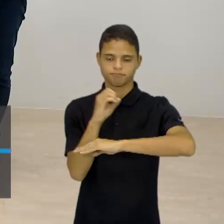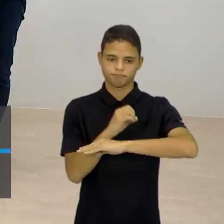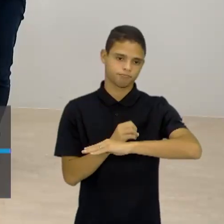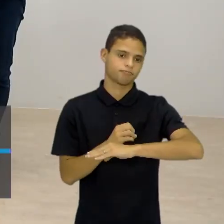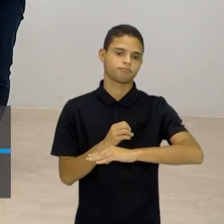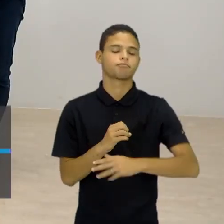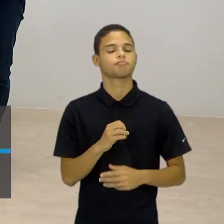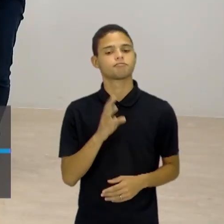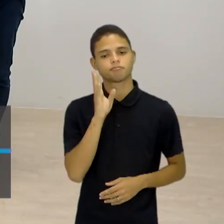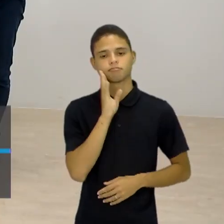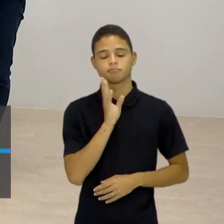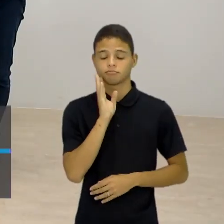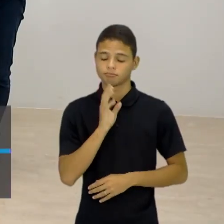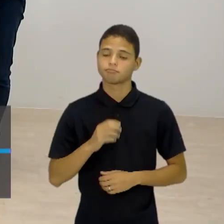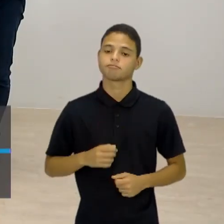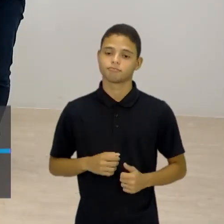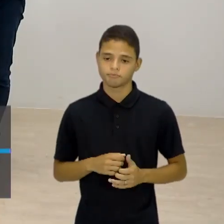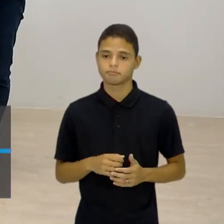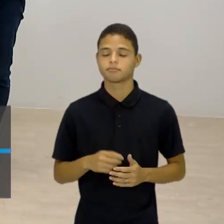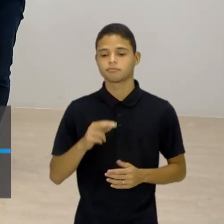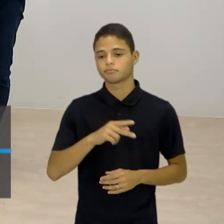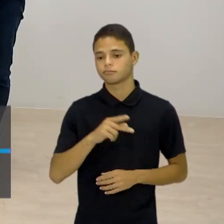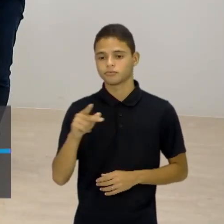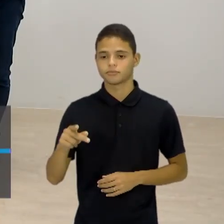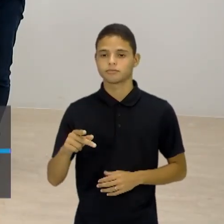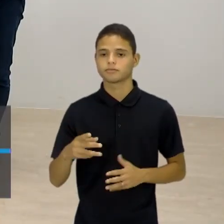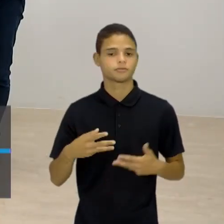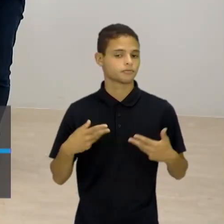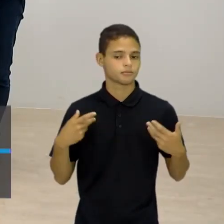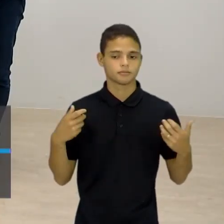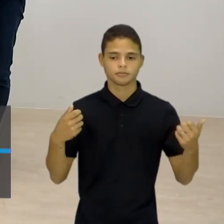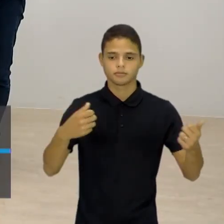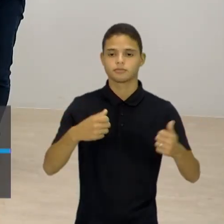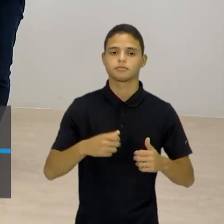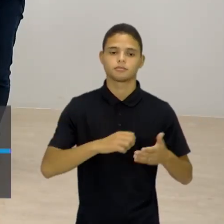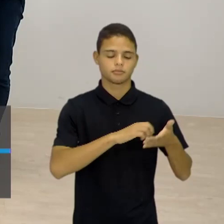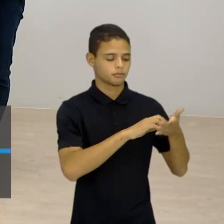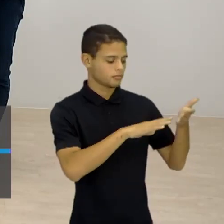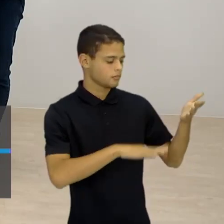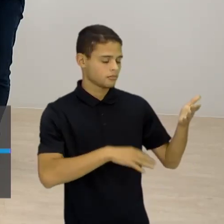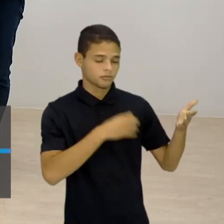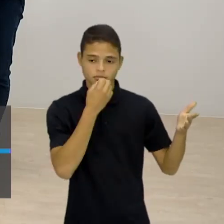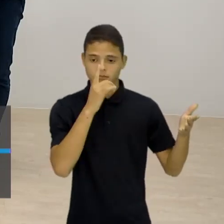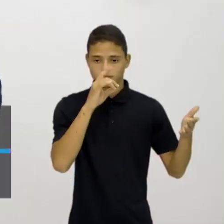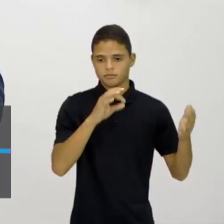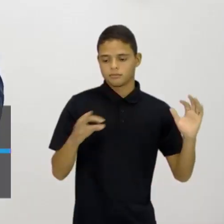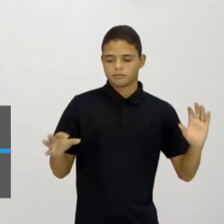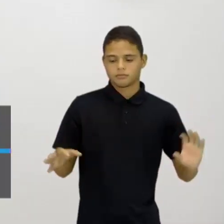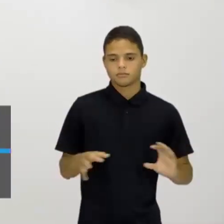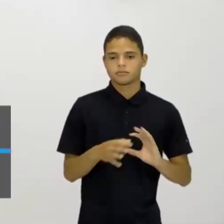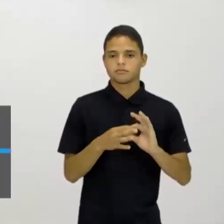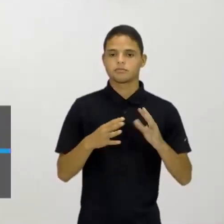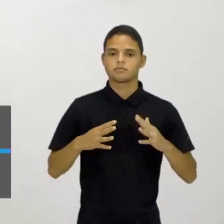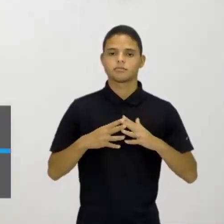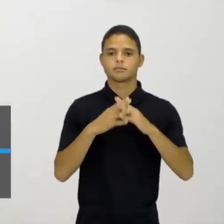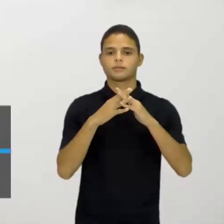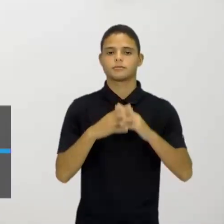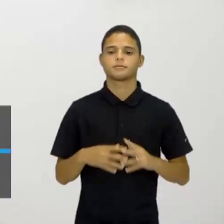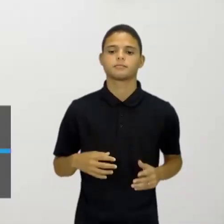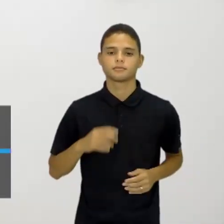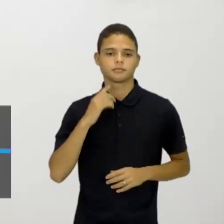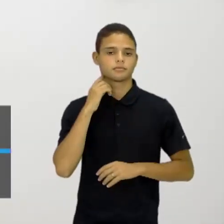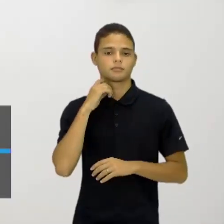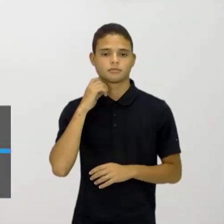os professores arrebentam chat é dez momento e foi aí os professores constroem junto com a gente